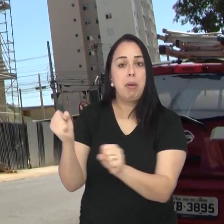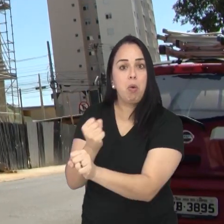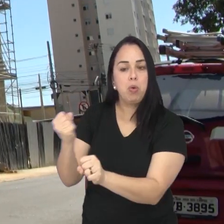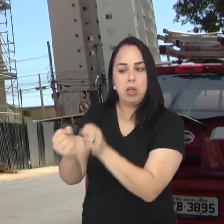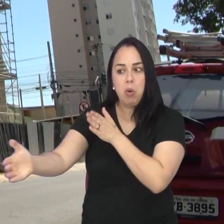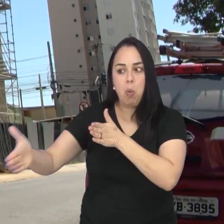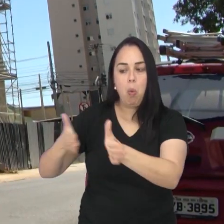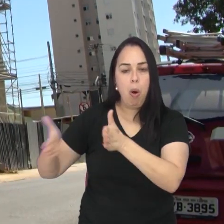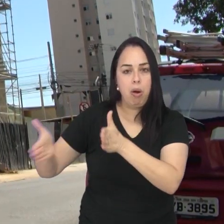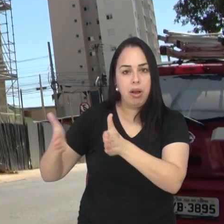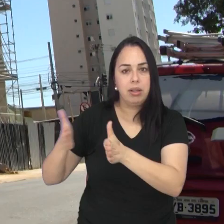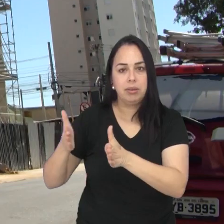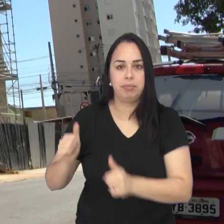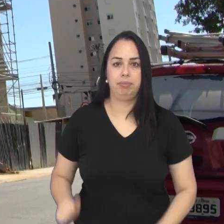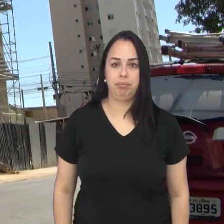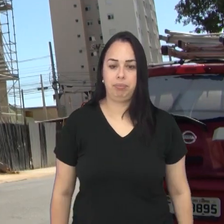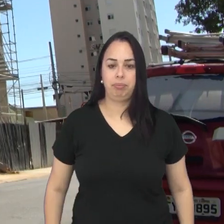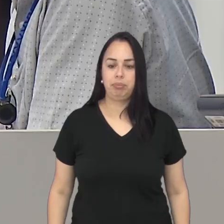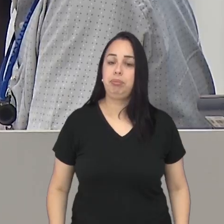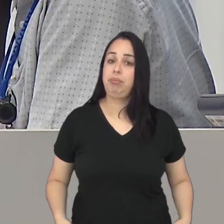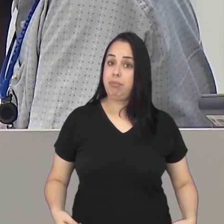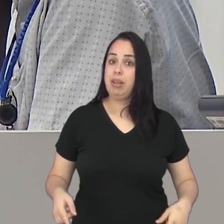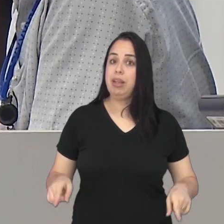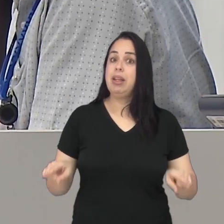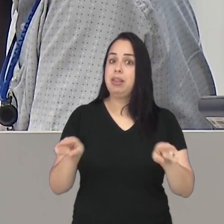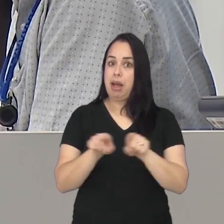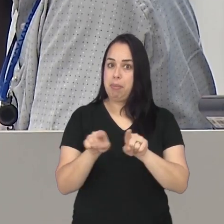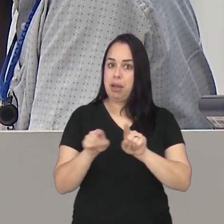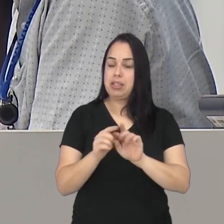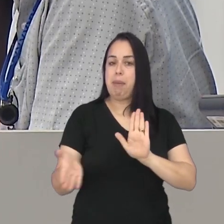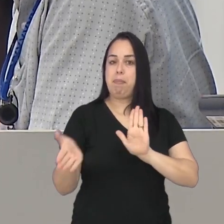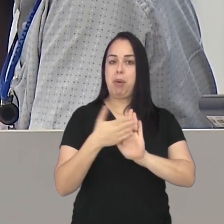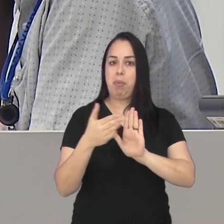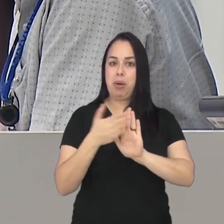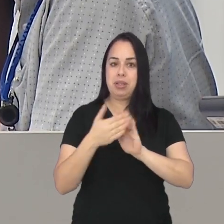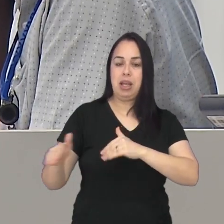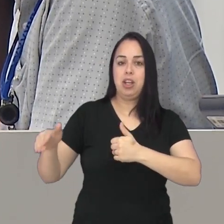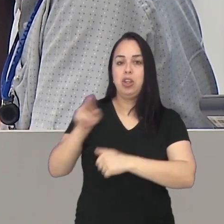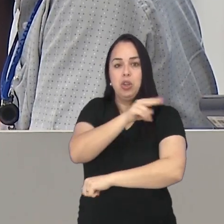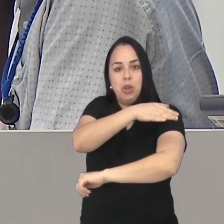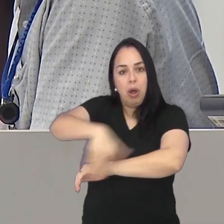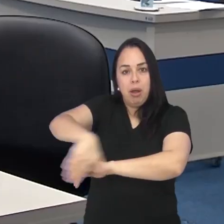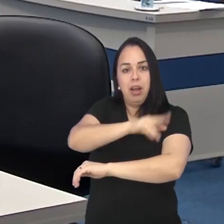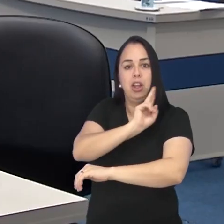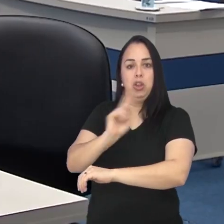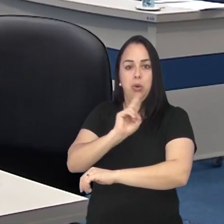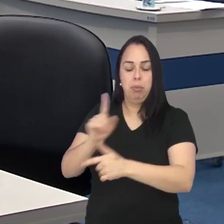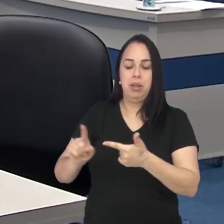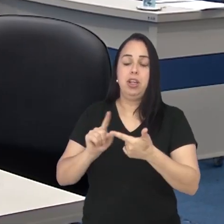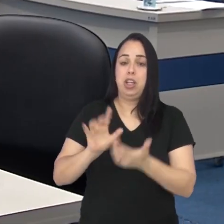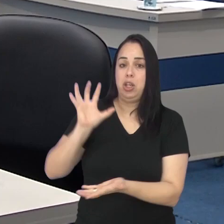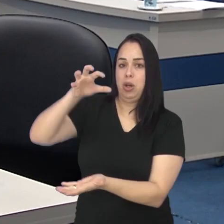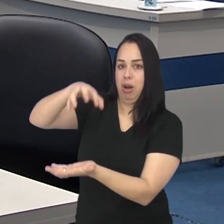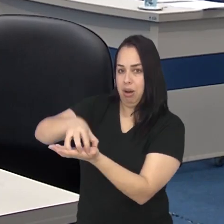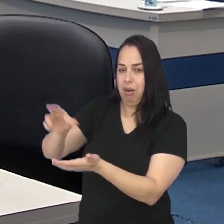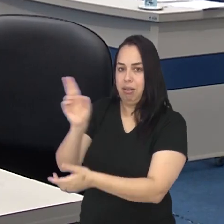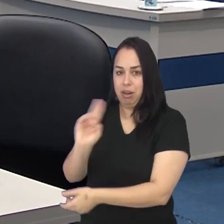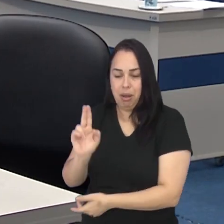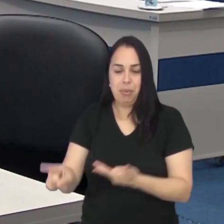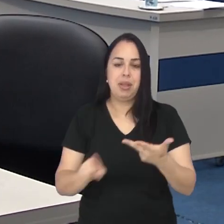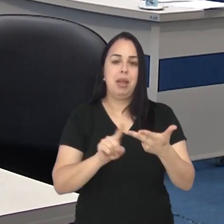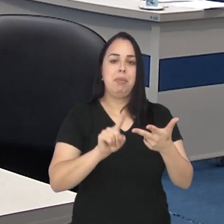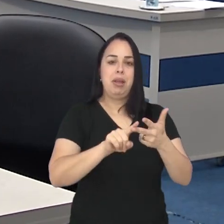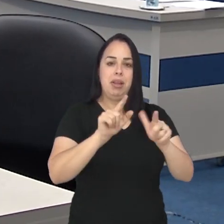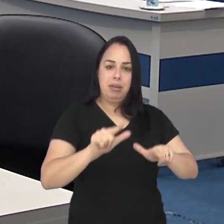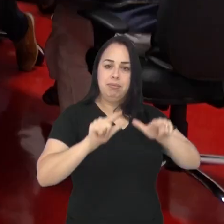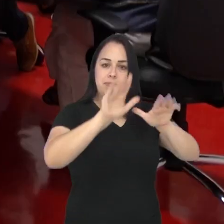uma construção de modo colaborativo. Também foram aprovadas propostas para a denominação de ruas e órgãos públicos e concessão